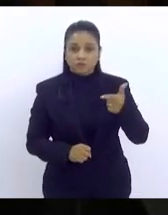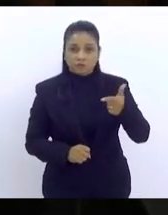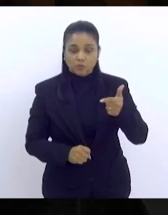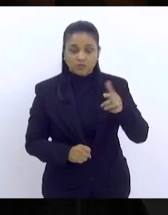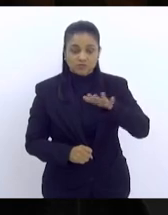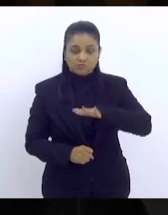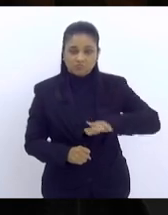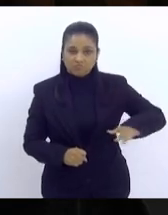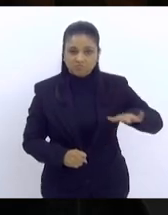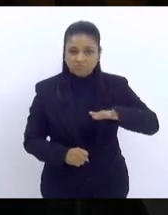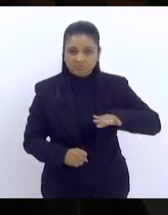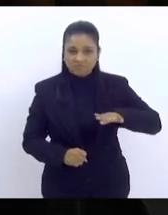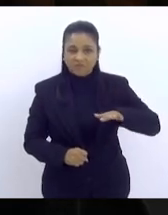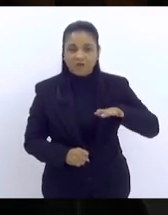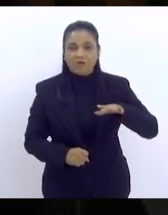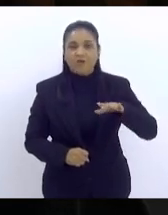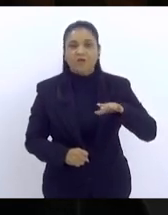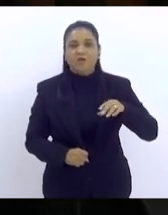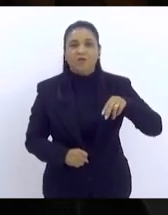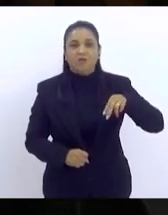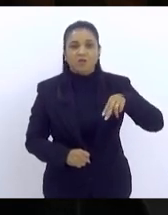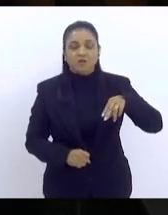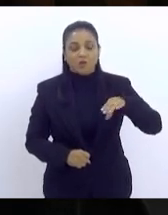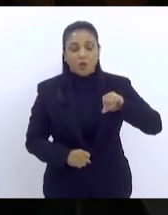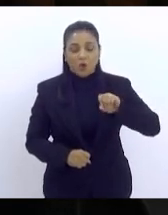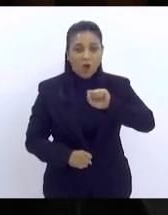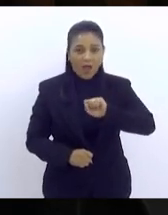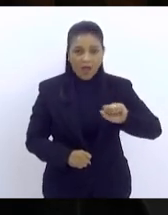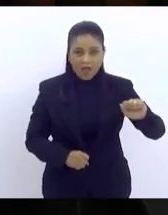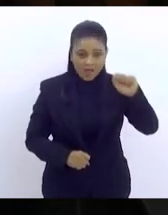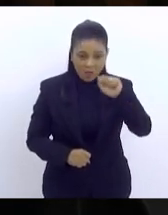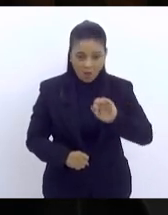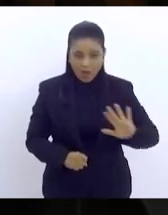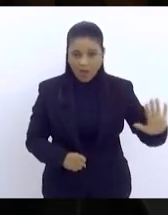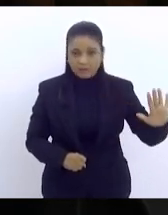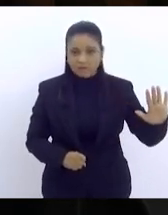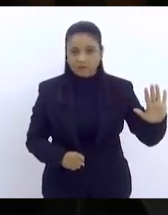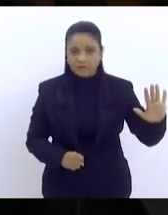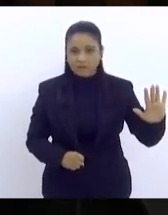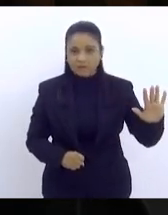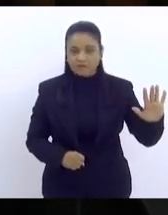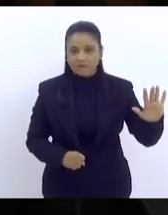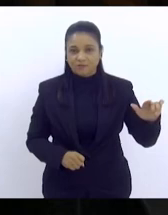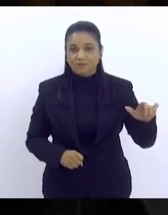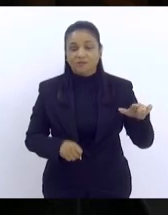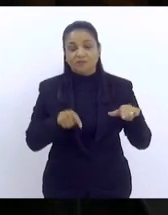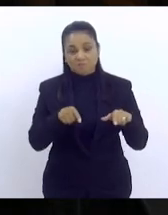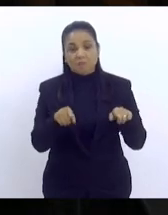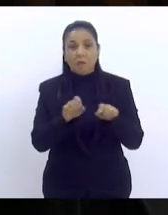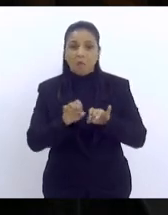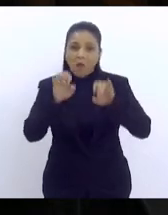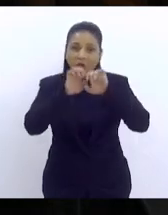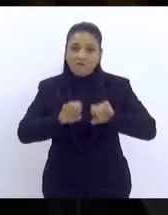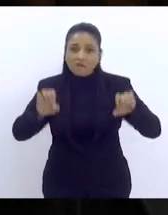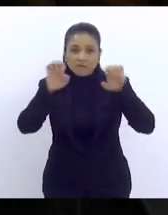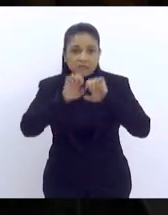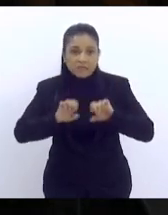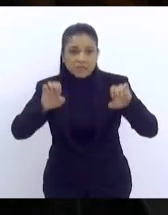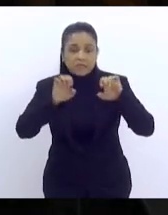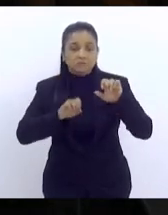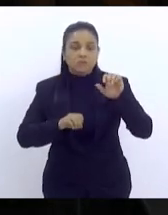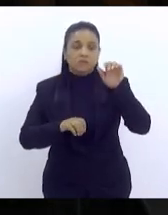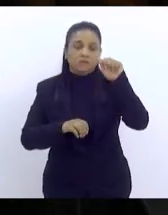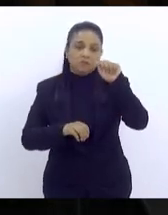e evidente também tem uma explicação na zona oeste o evangelismo é muito